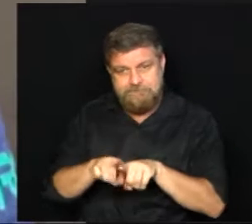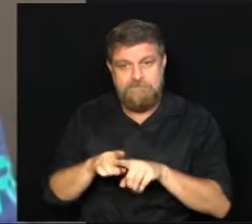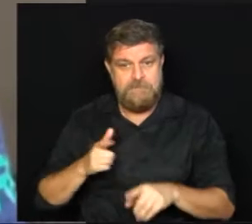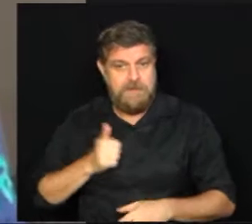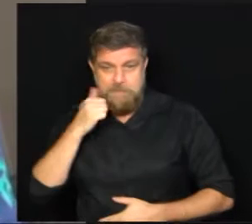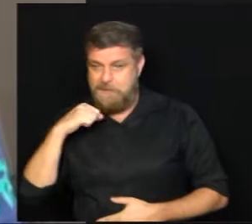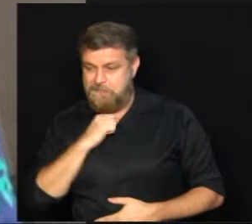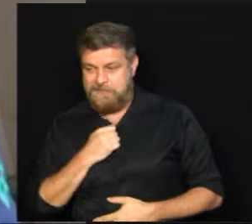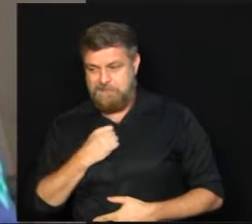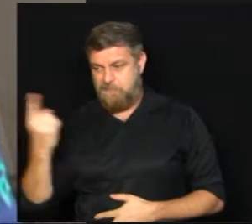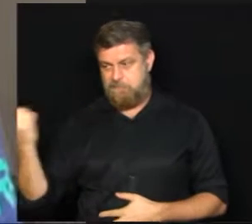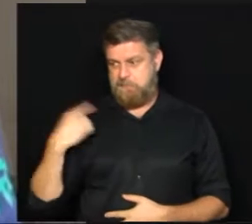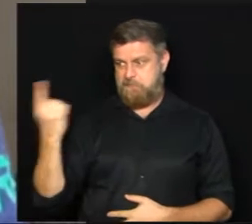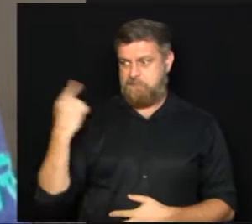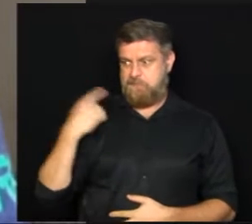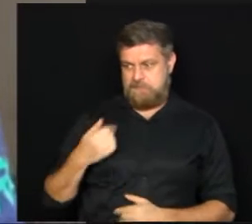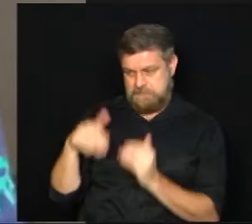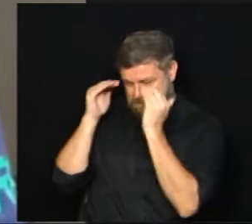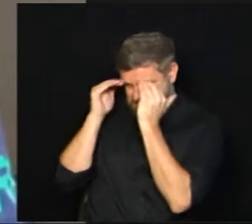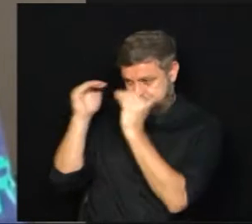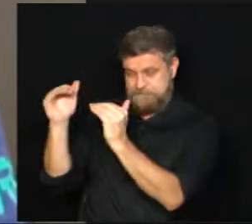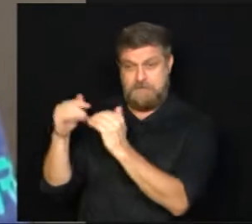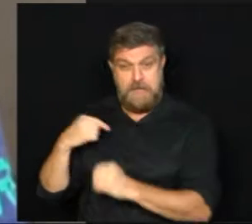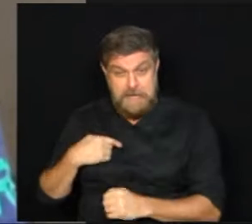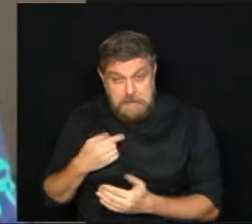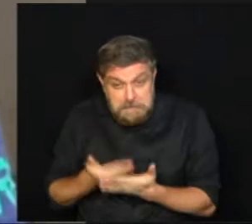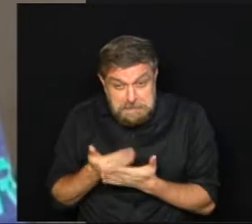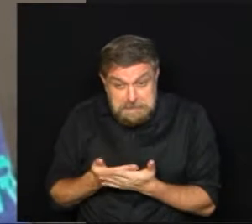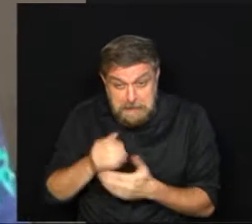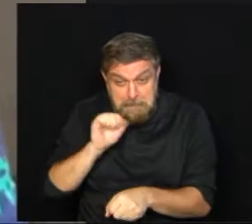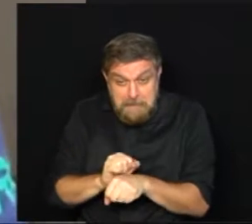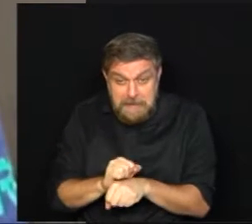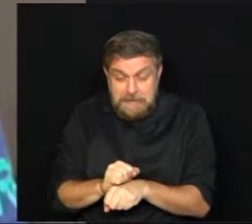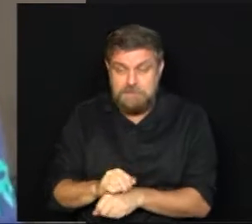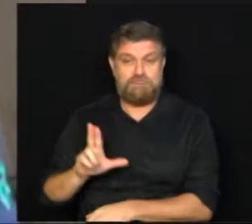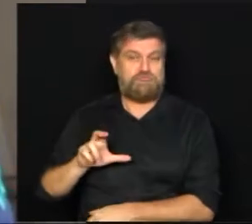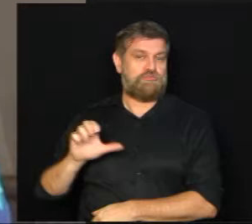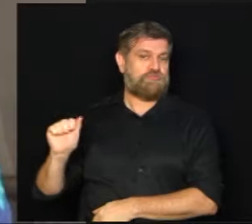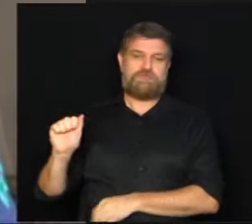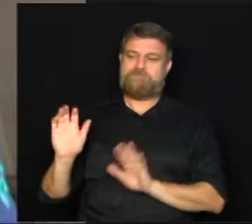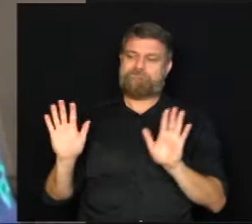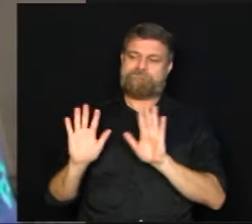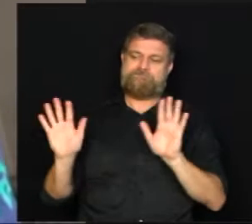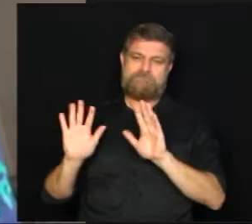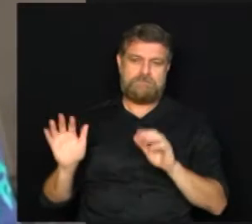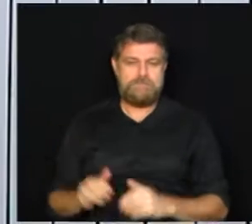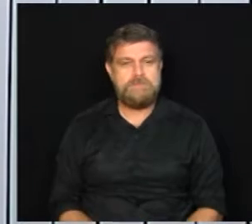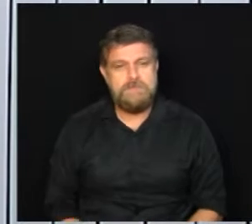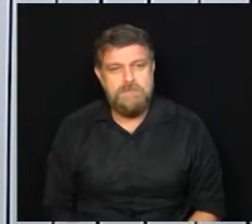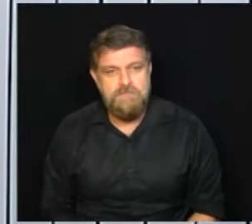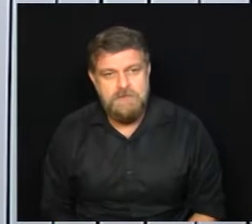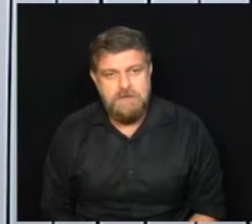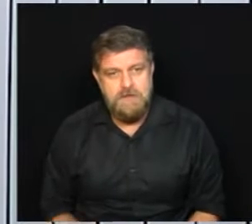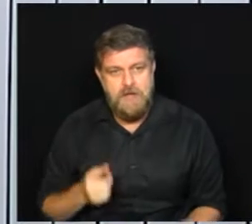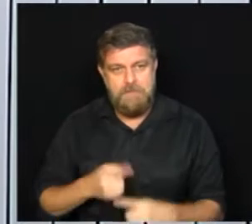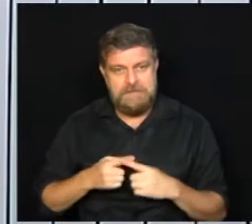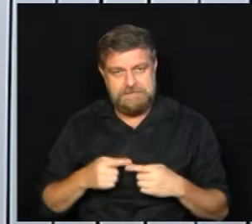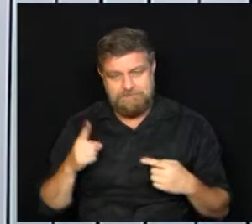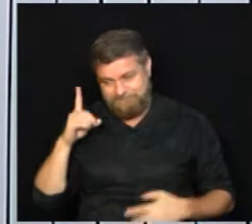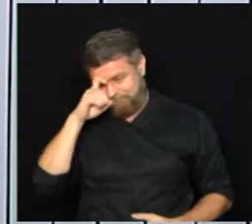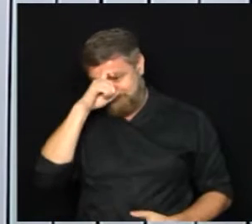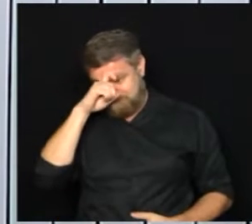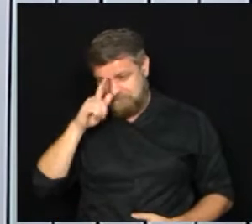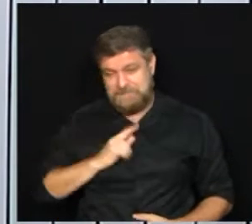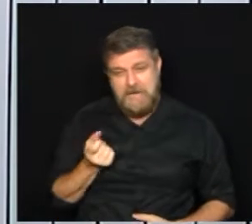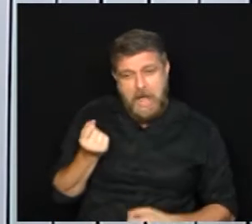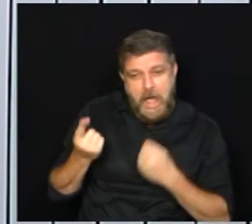nunca ia deixar eu parar de estudar para ser só atleta. Tá. Porque essa é uma dificuldade, né, que